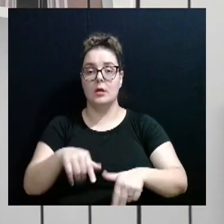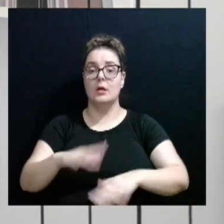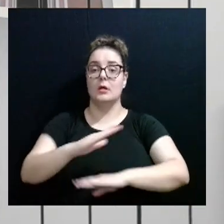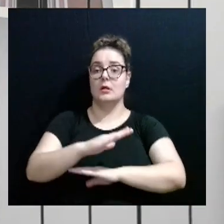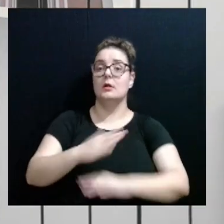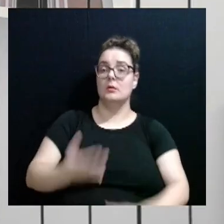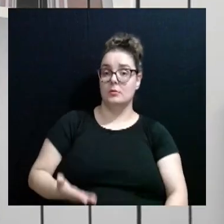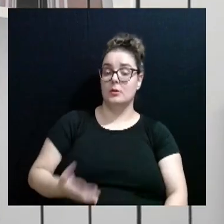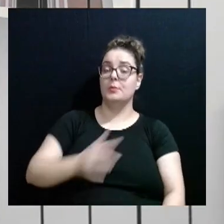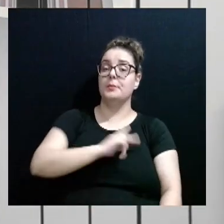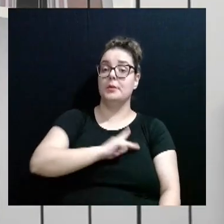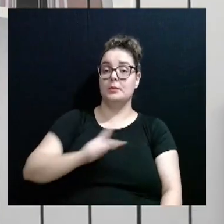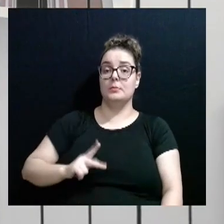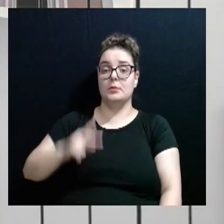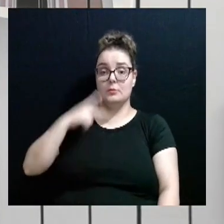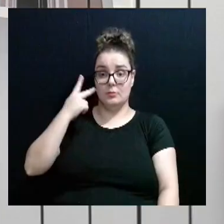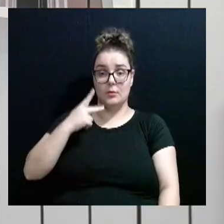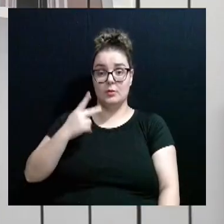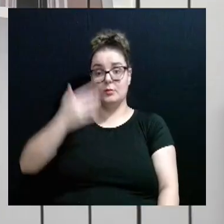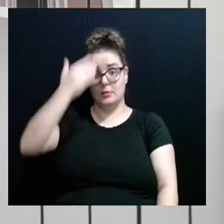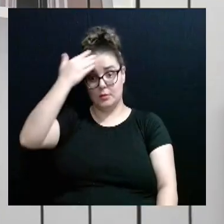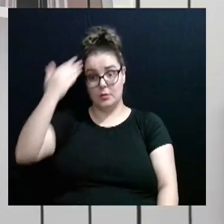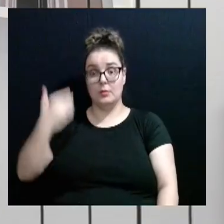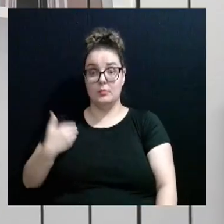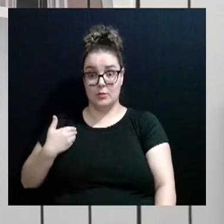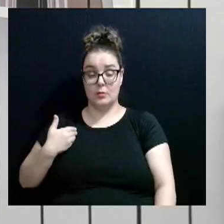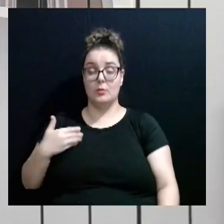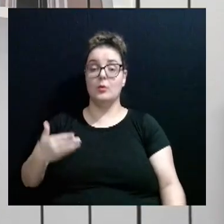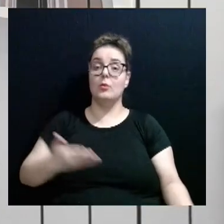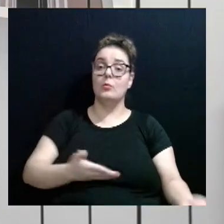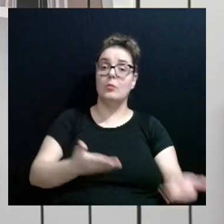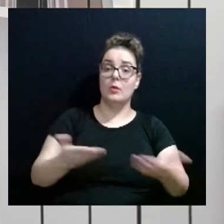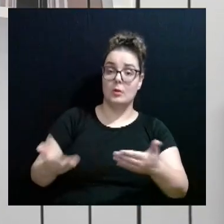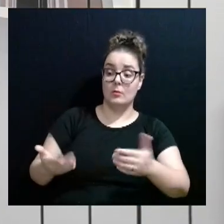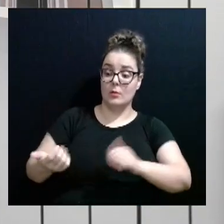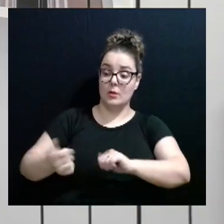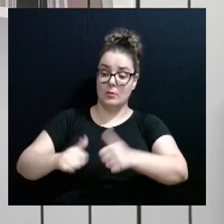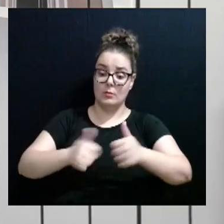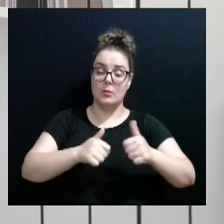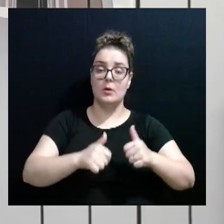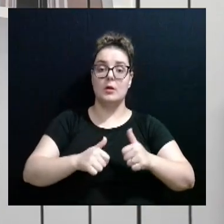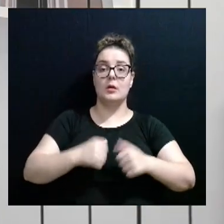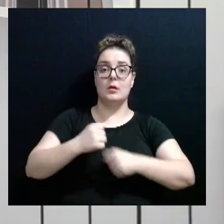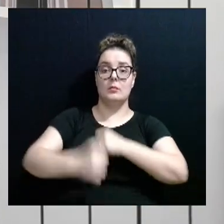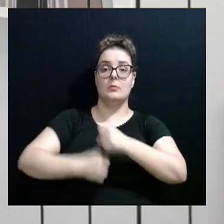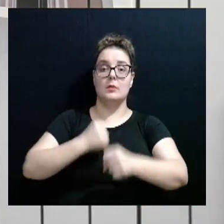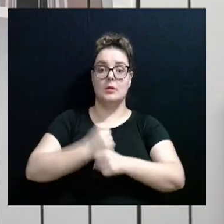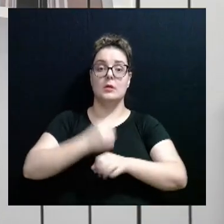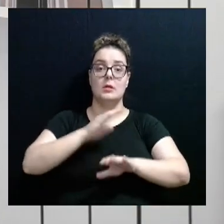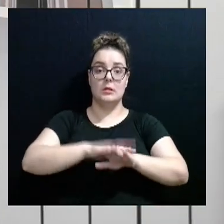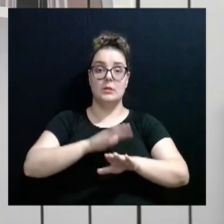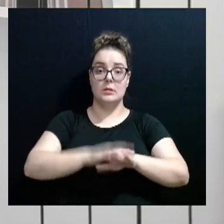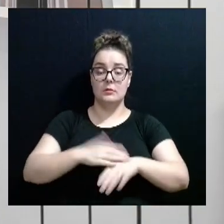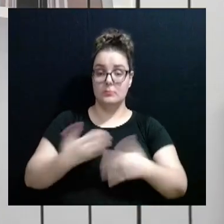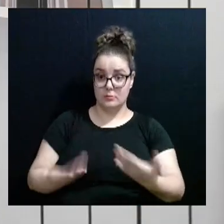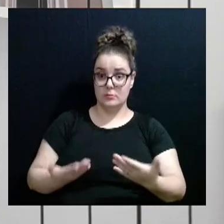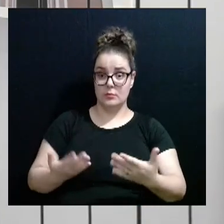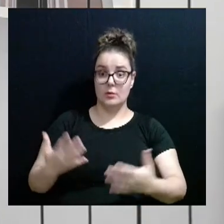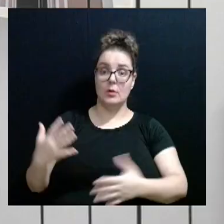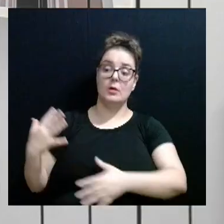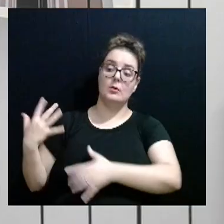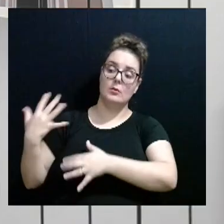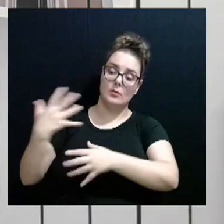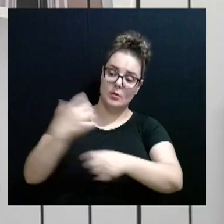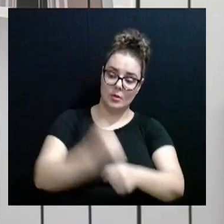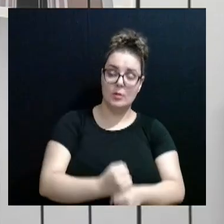pela vereadora Débora Palermo, apresentou o balanço anual das atividades. Ao longo do ano de 2025,